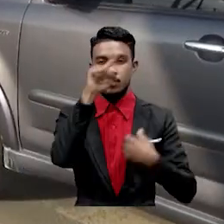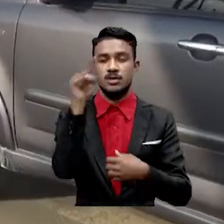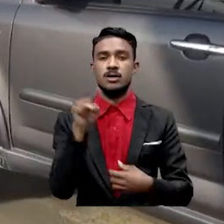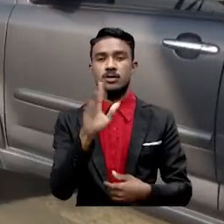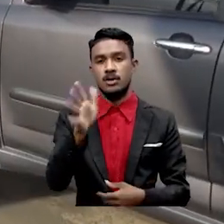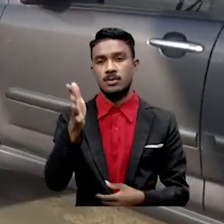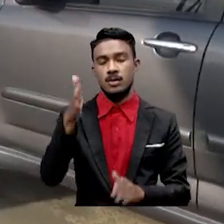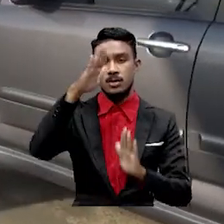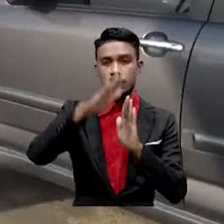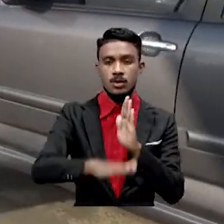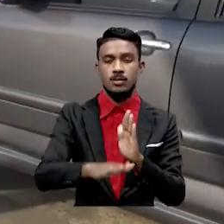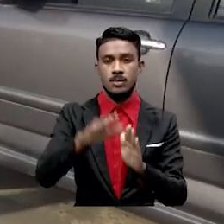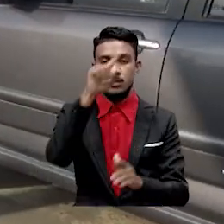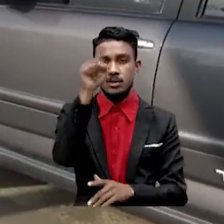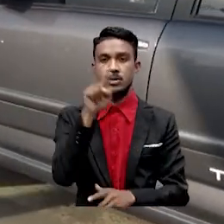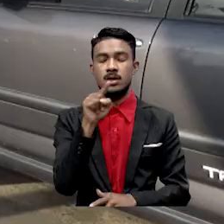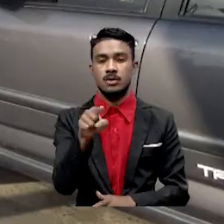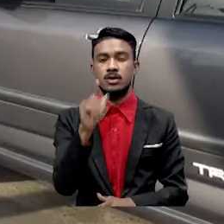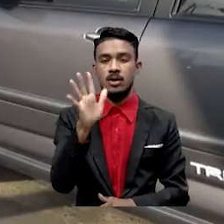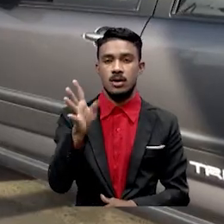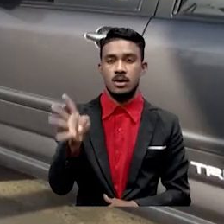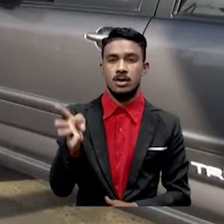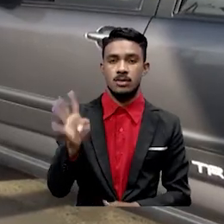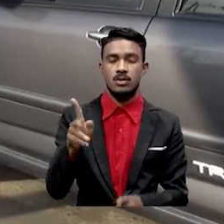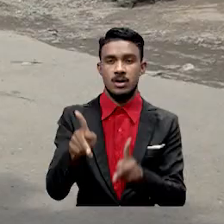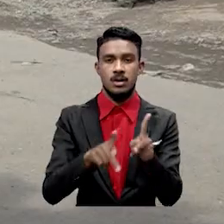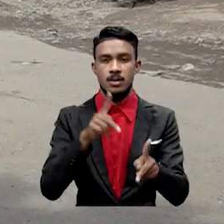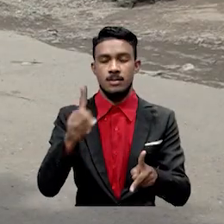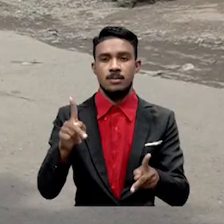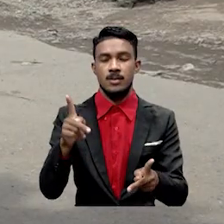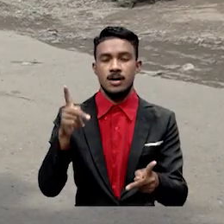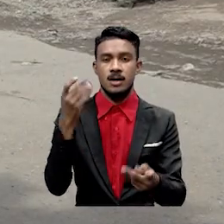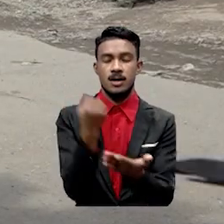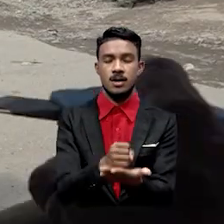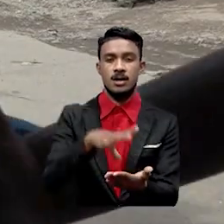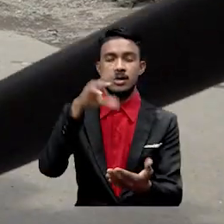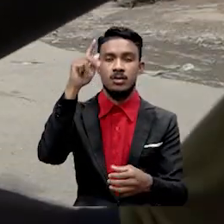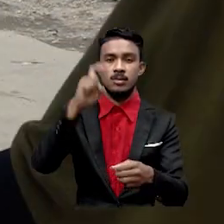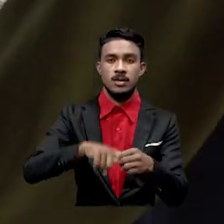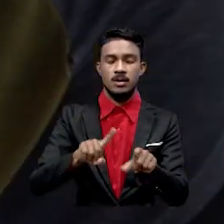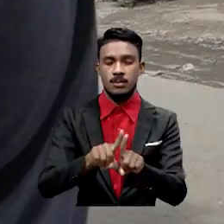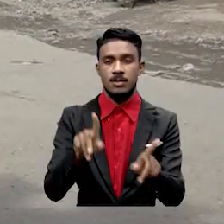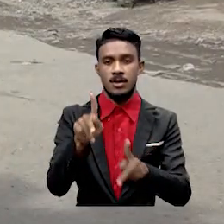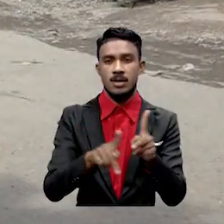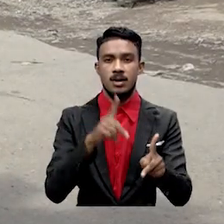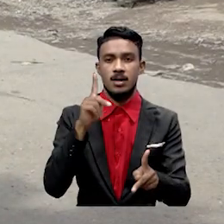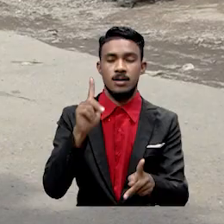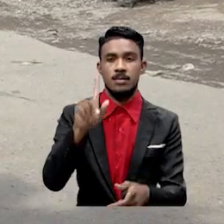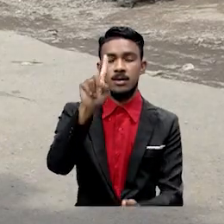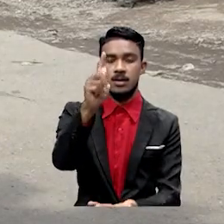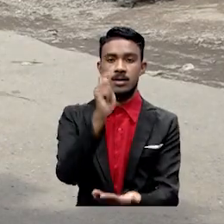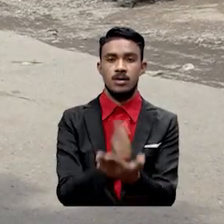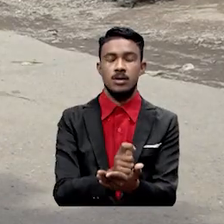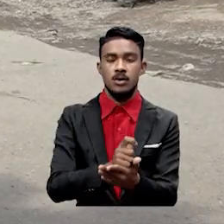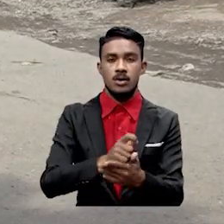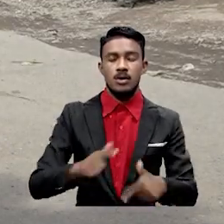por cento hat nulo. Timor Leste mos babain ema conhece ho rico mina, mas be população bara ku si tokong ida resi ne, se